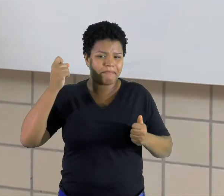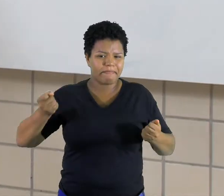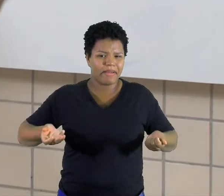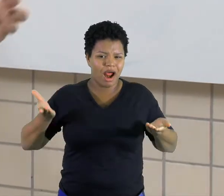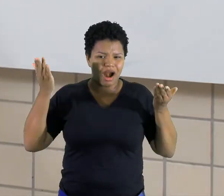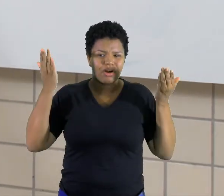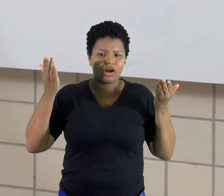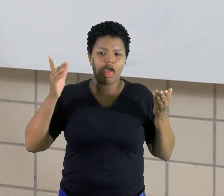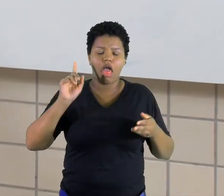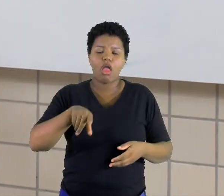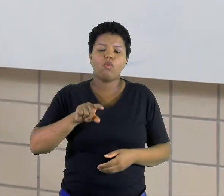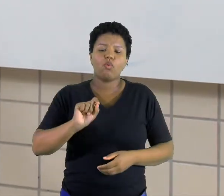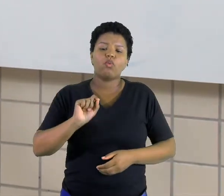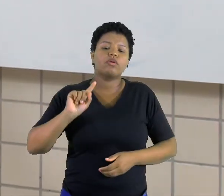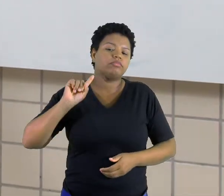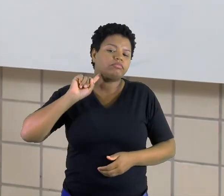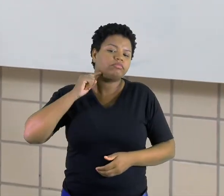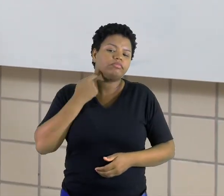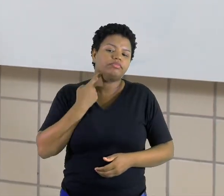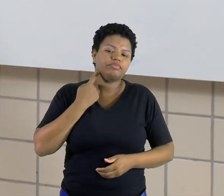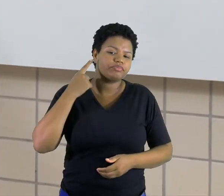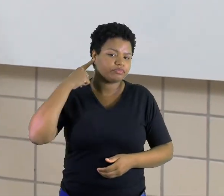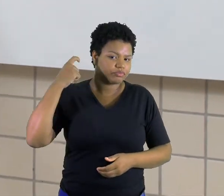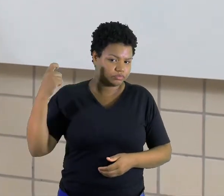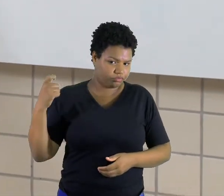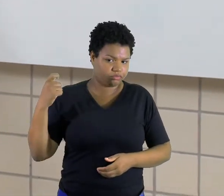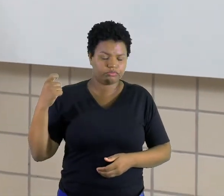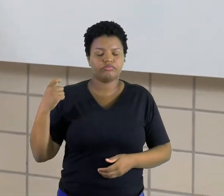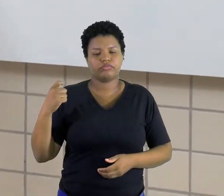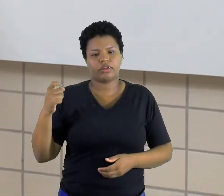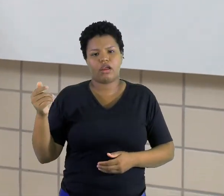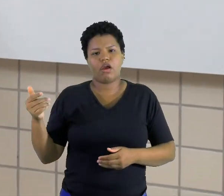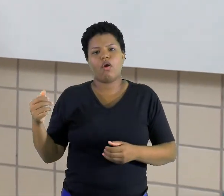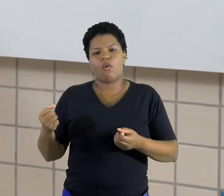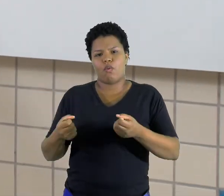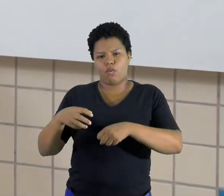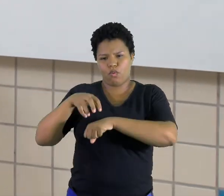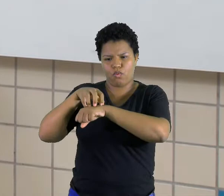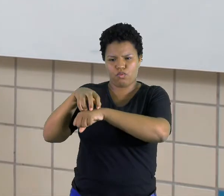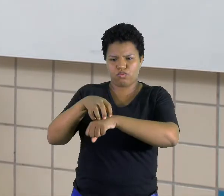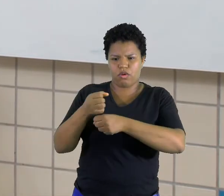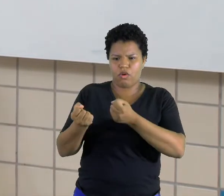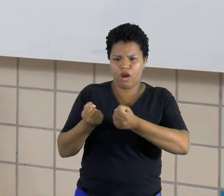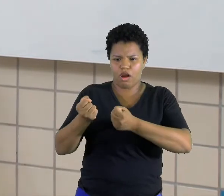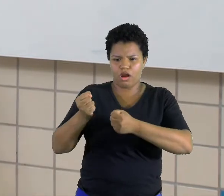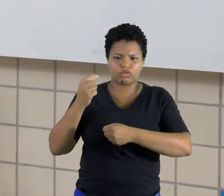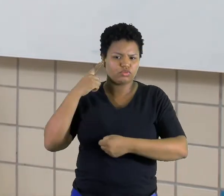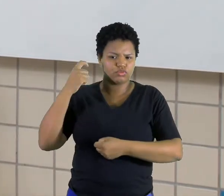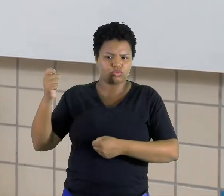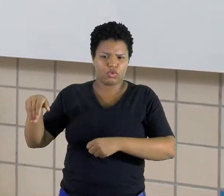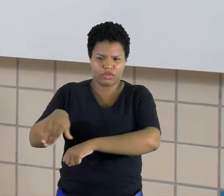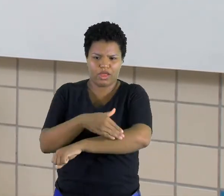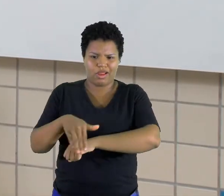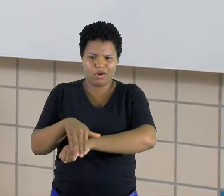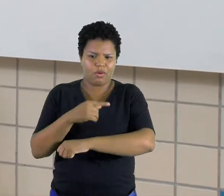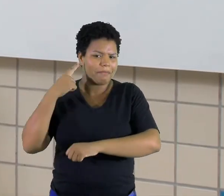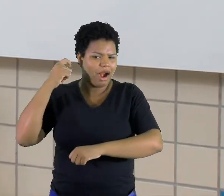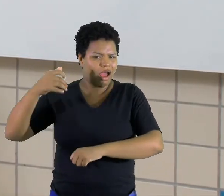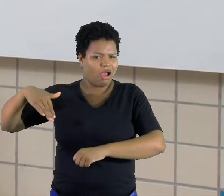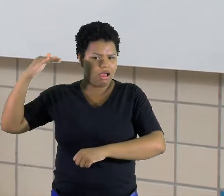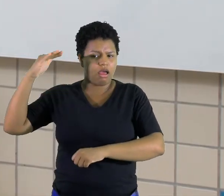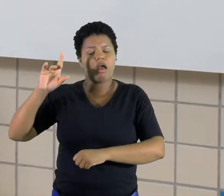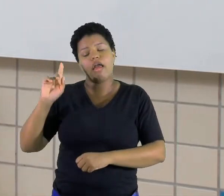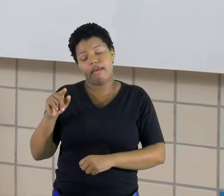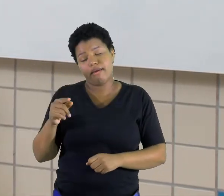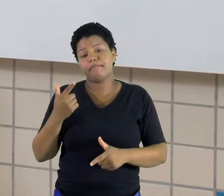de som muito alto na rua que a gente está perto. O que causa isso? Isso causa danos à nossa saúde. Correto,